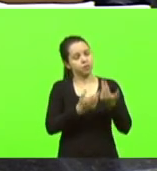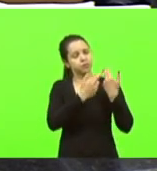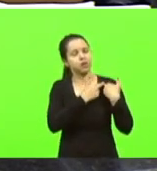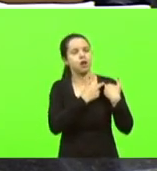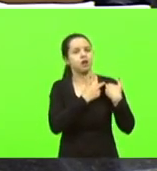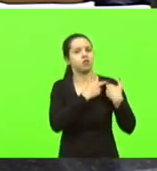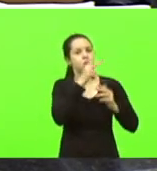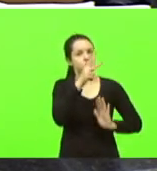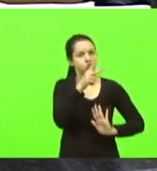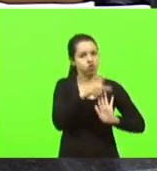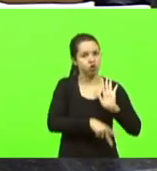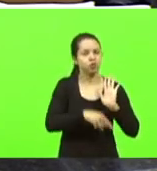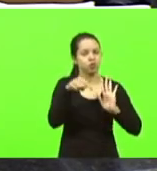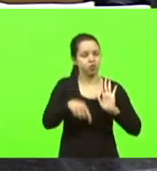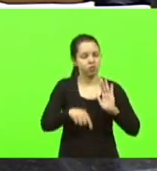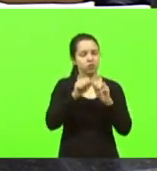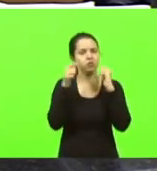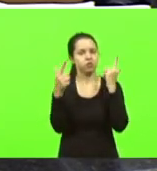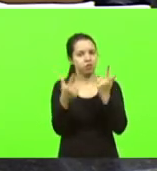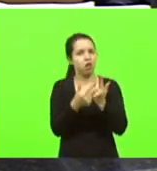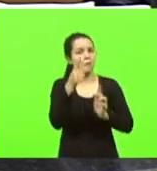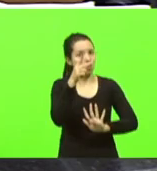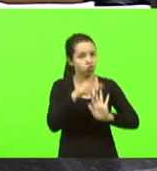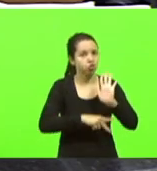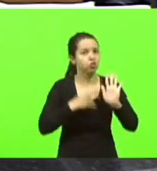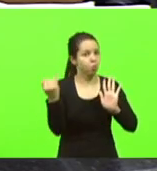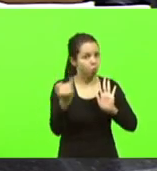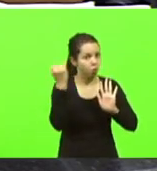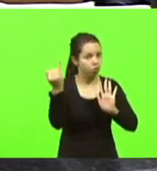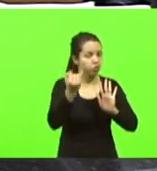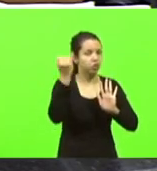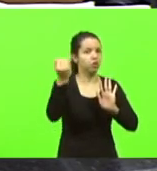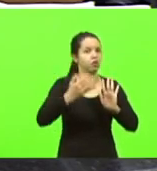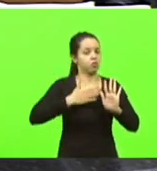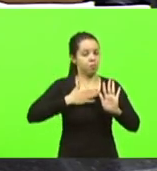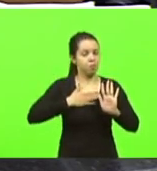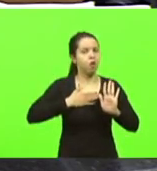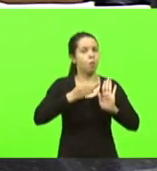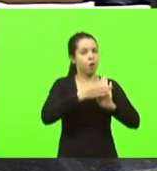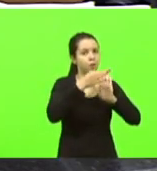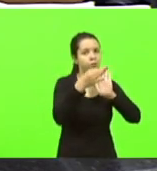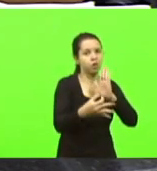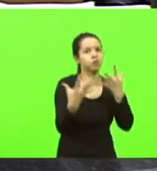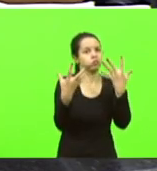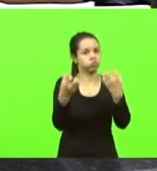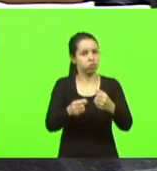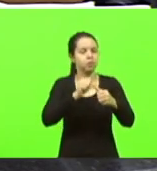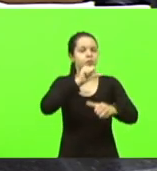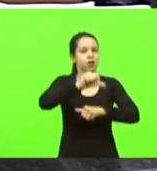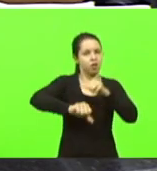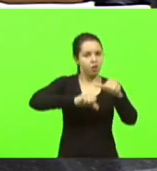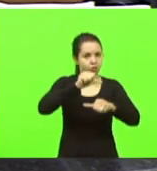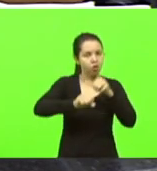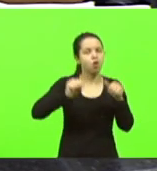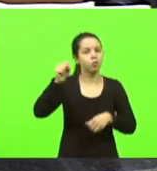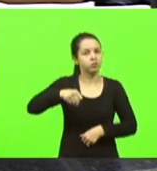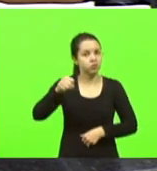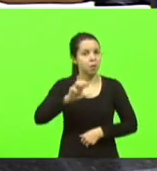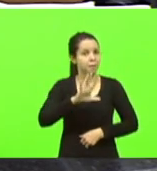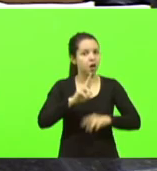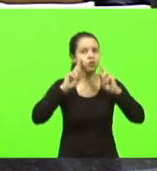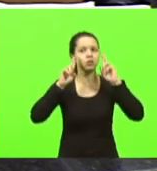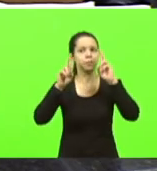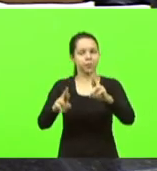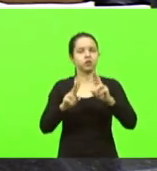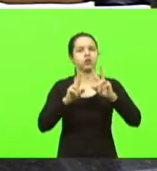projetos que entrar nessa casa e esse é o Projeto importante e vai ter o meu parecer favorável pela reforma mas em respeito a